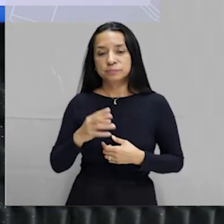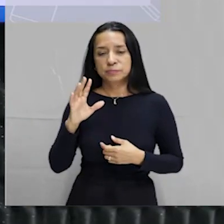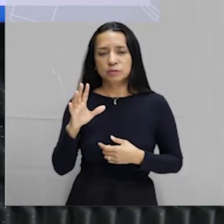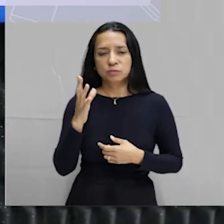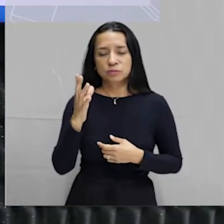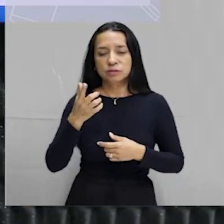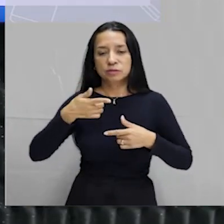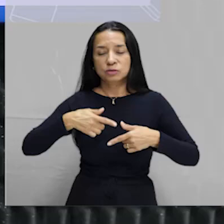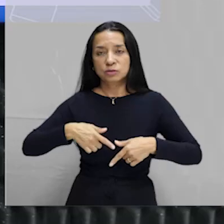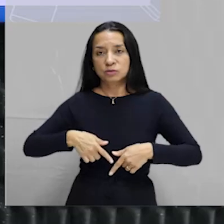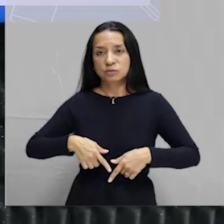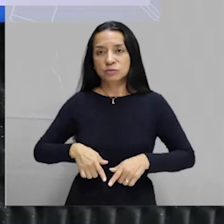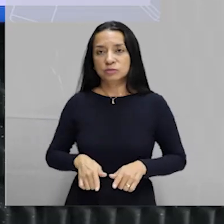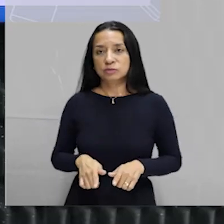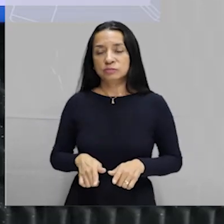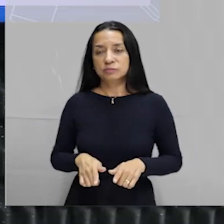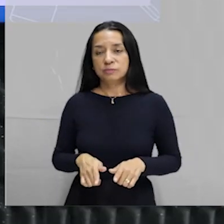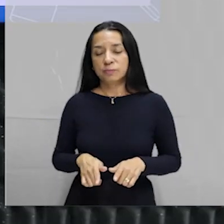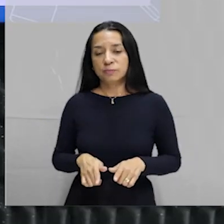são formados